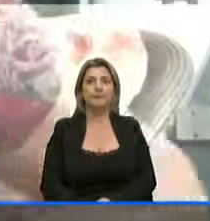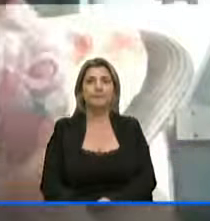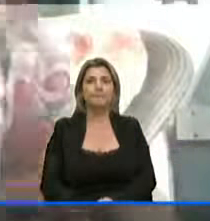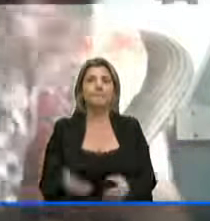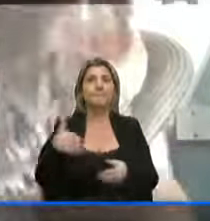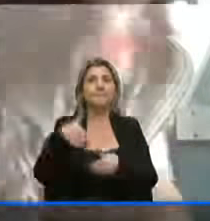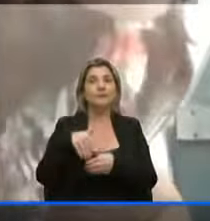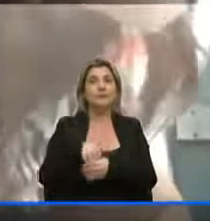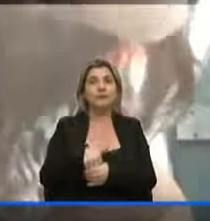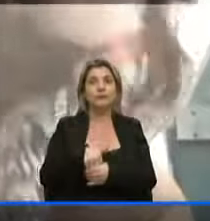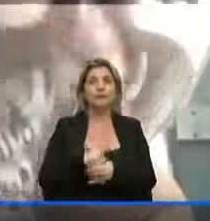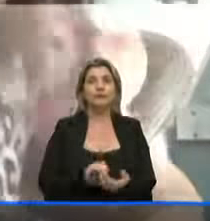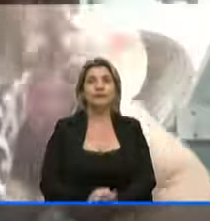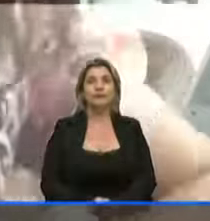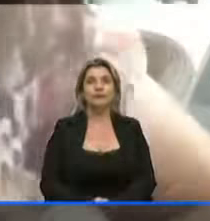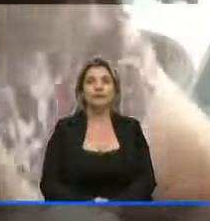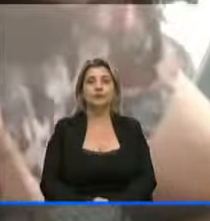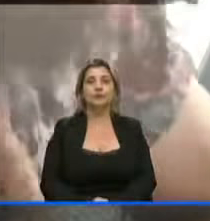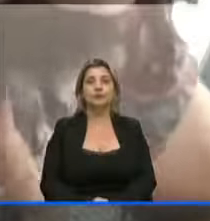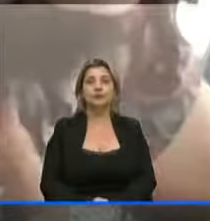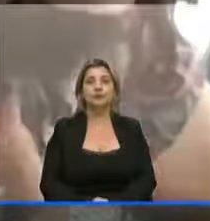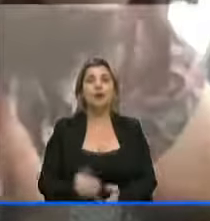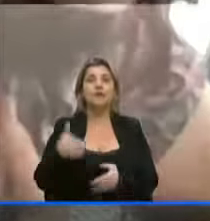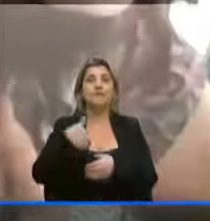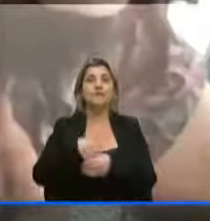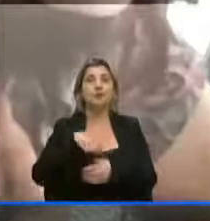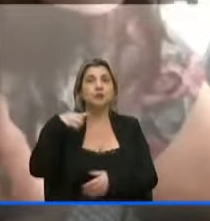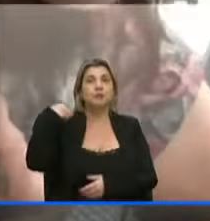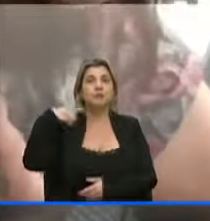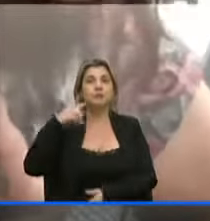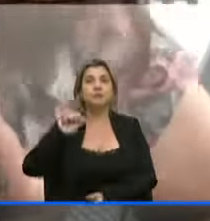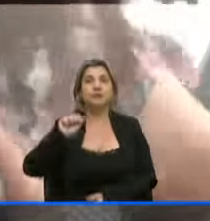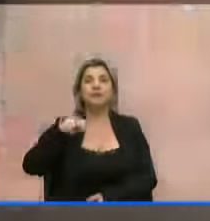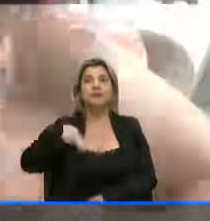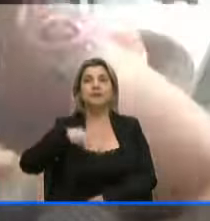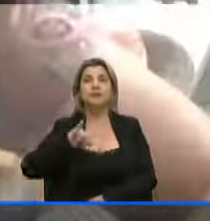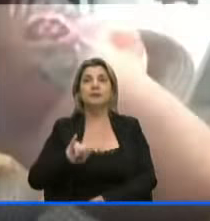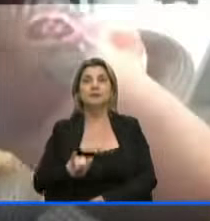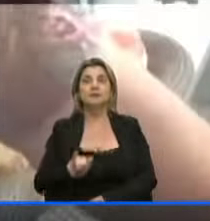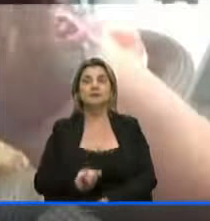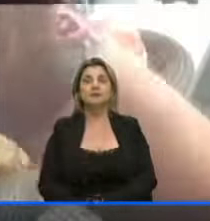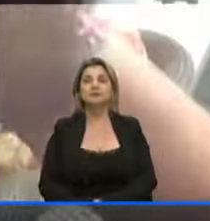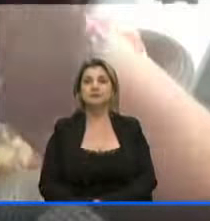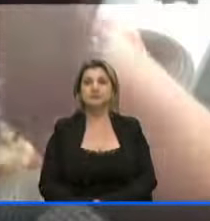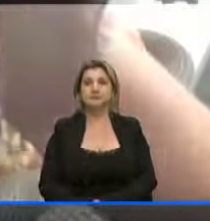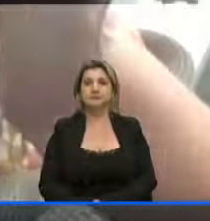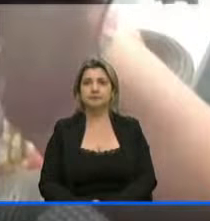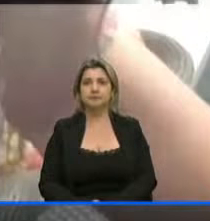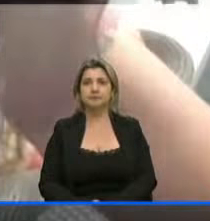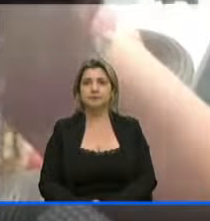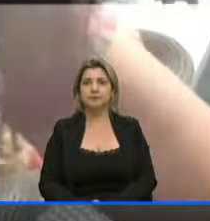em votação. Como vota Anne Ortiz?